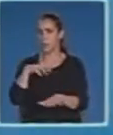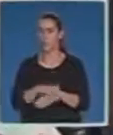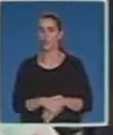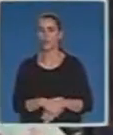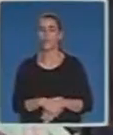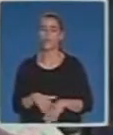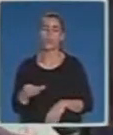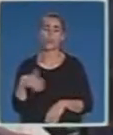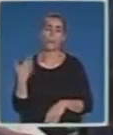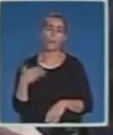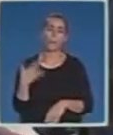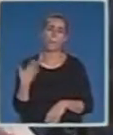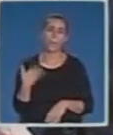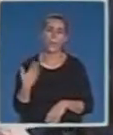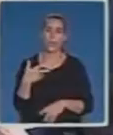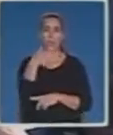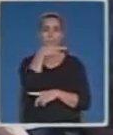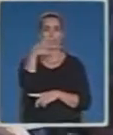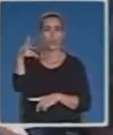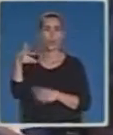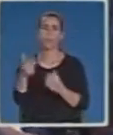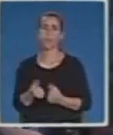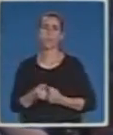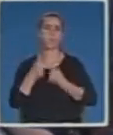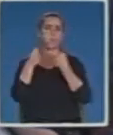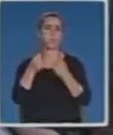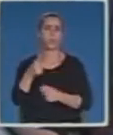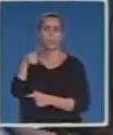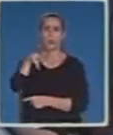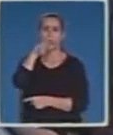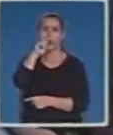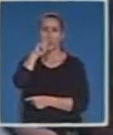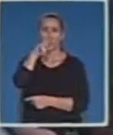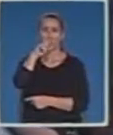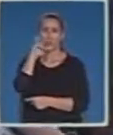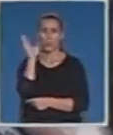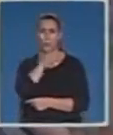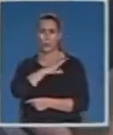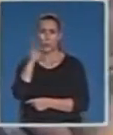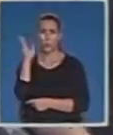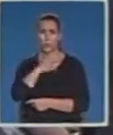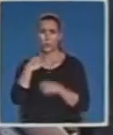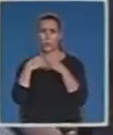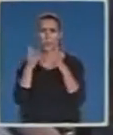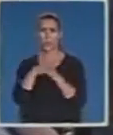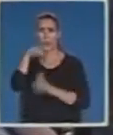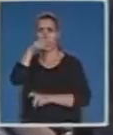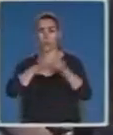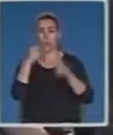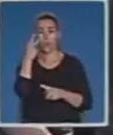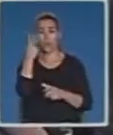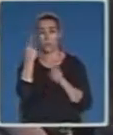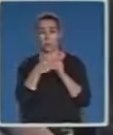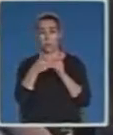uma pena que as câmaras da televisão ainda não consigam captar o cheiro nauseabundo que todas as pessoas que vivem à volta